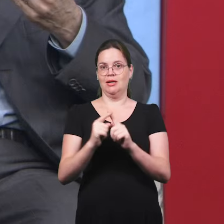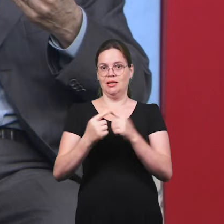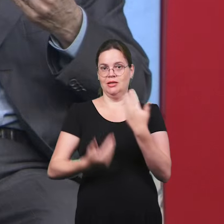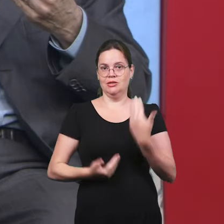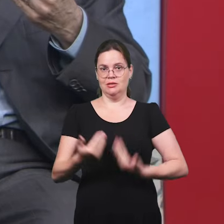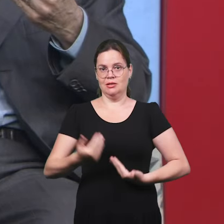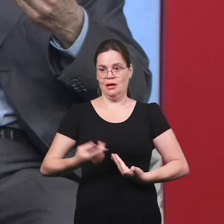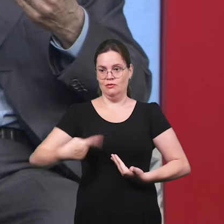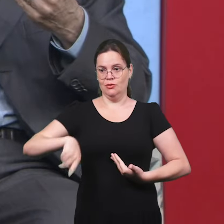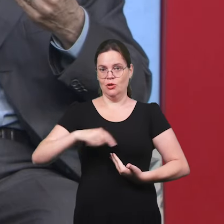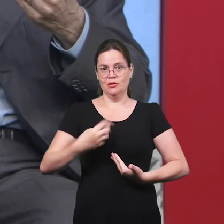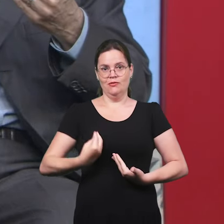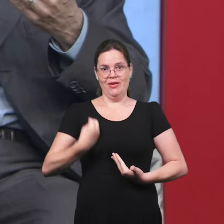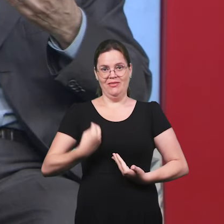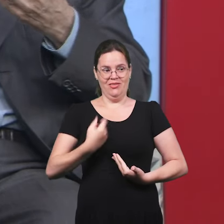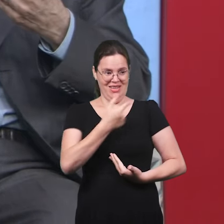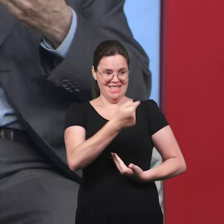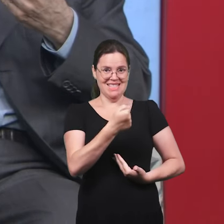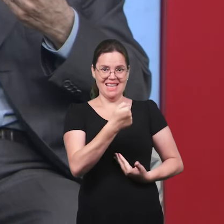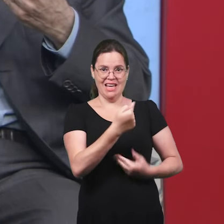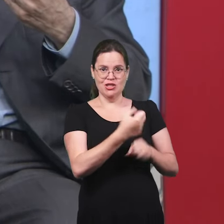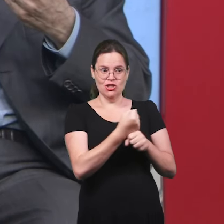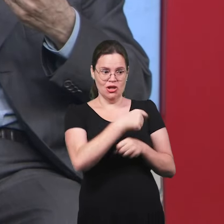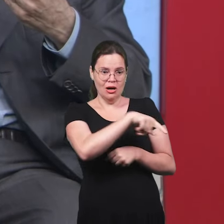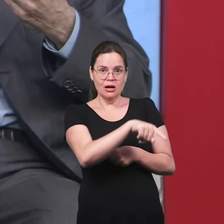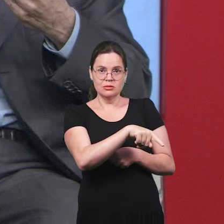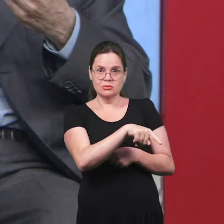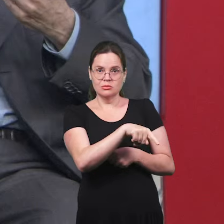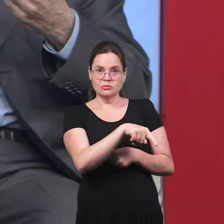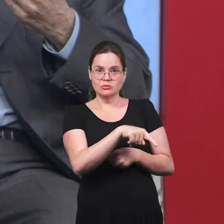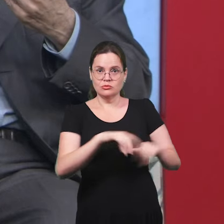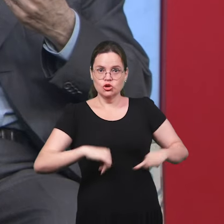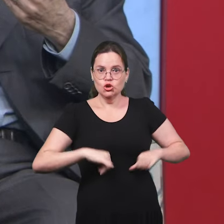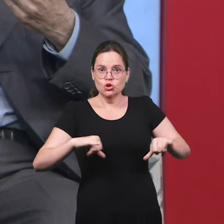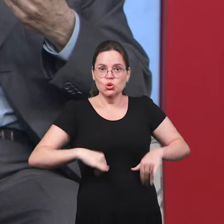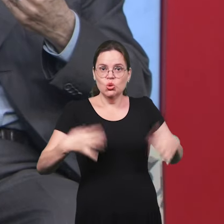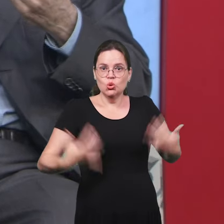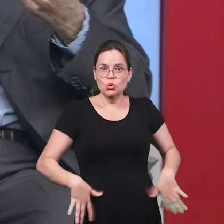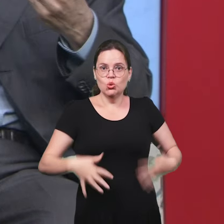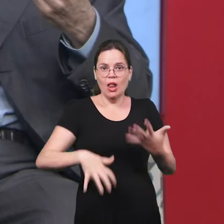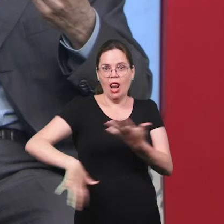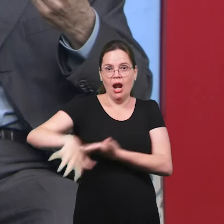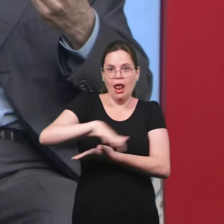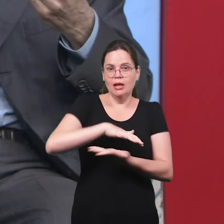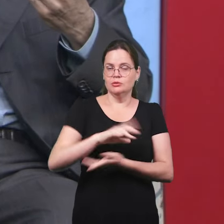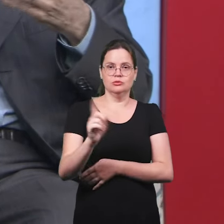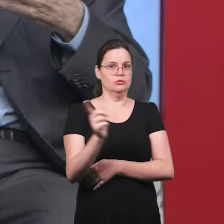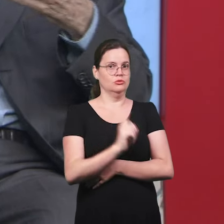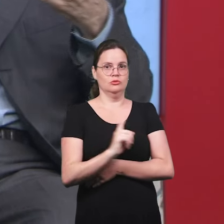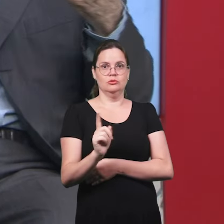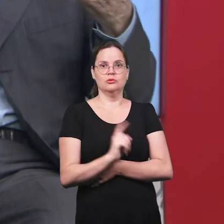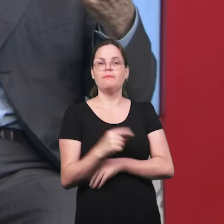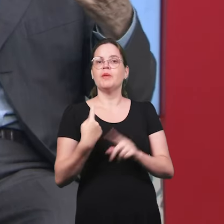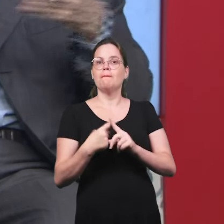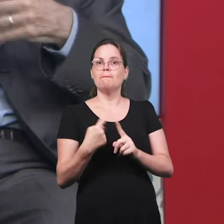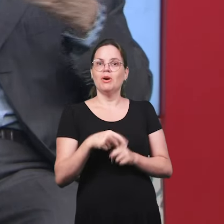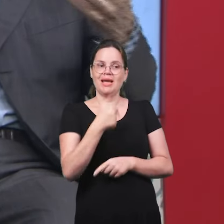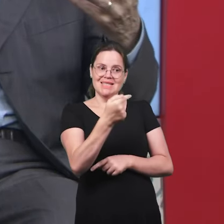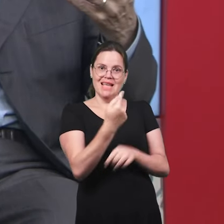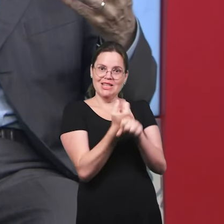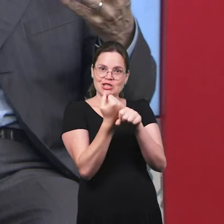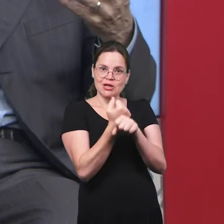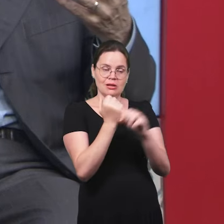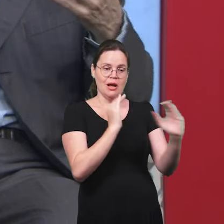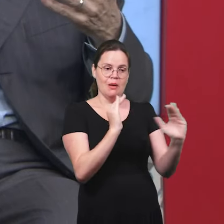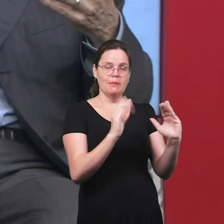vai passar por esses 7 anos. E esses 7 anos, eles se referem àquilo que nós chamamos, ao